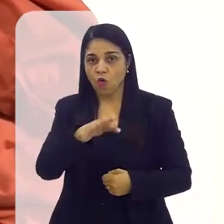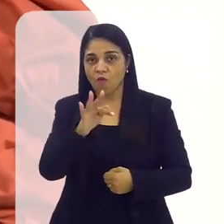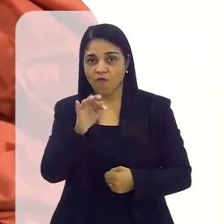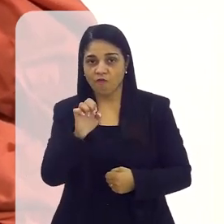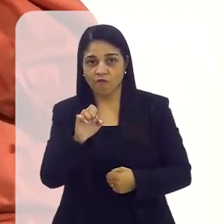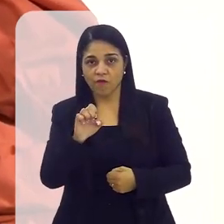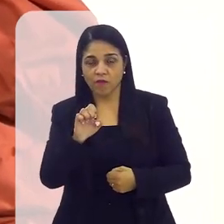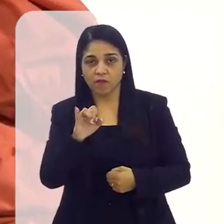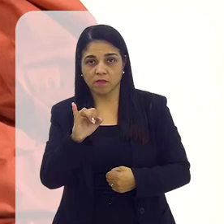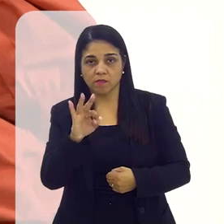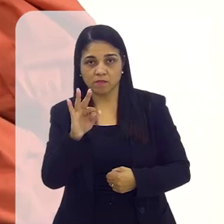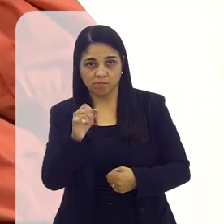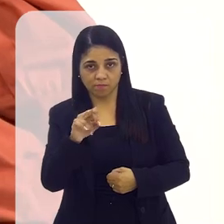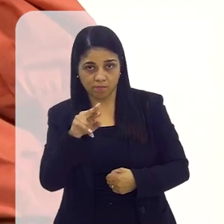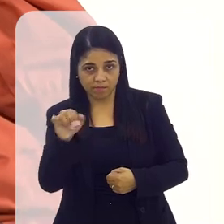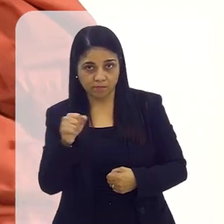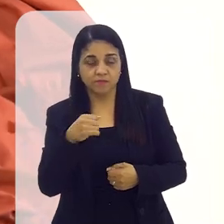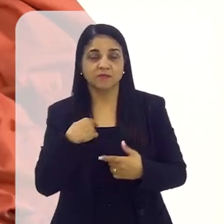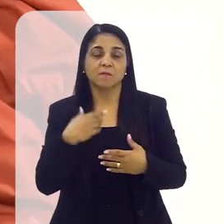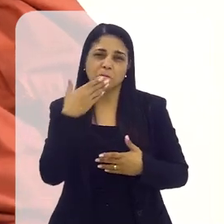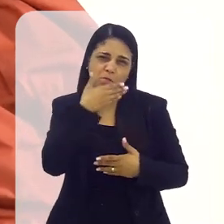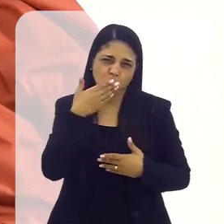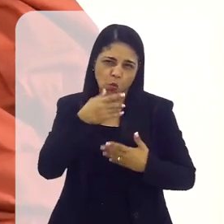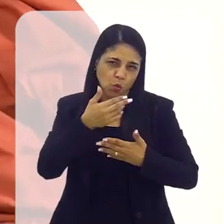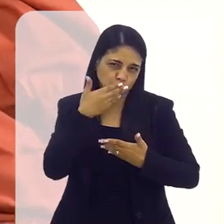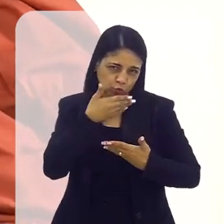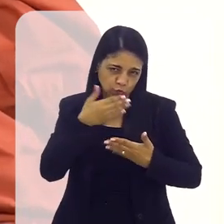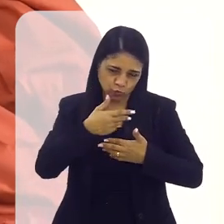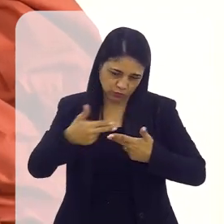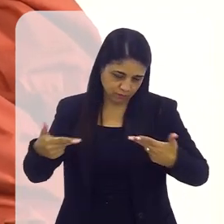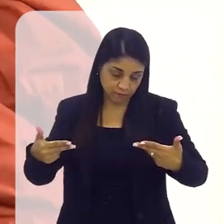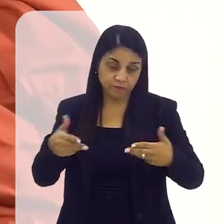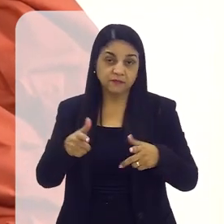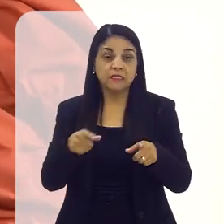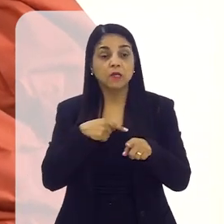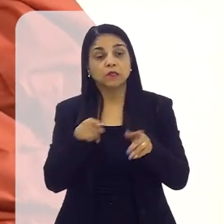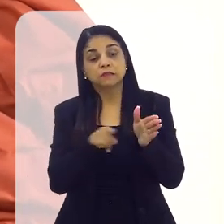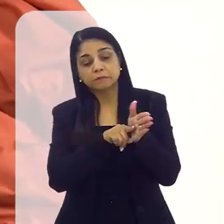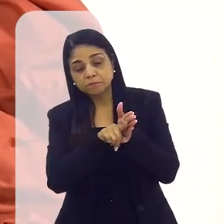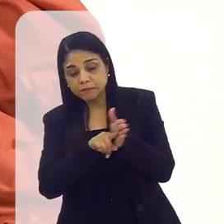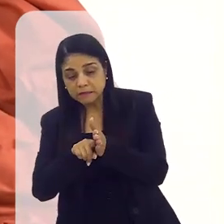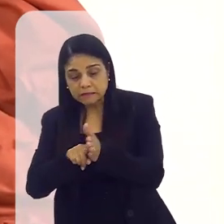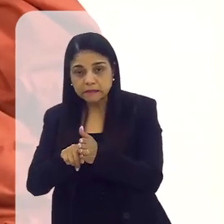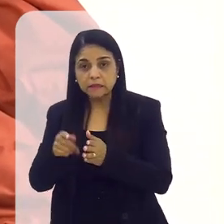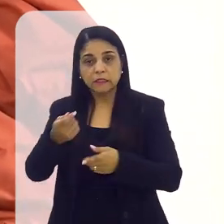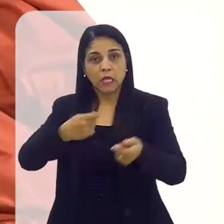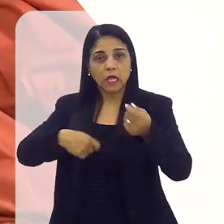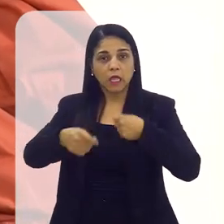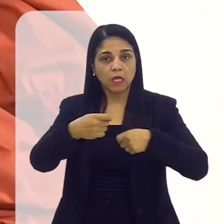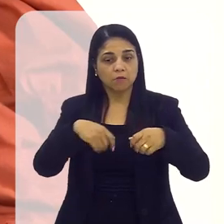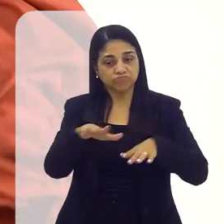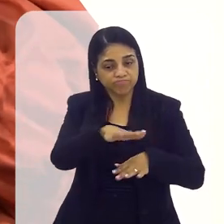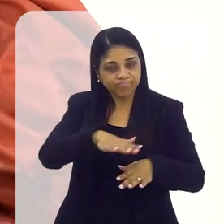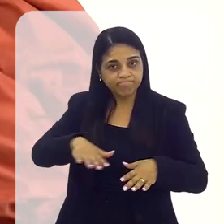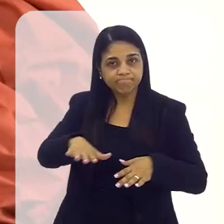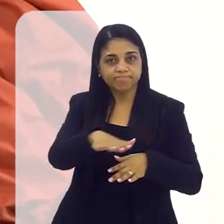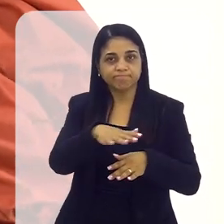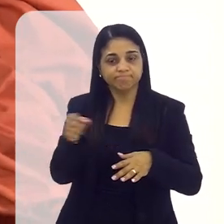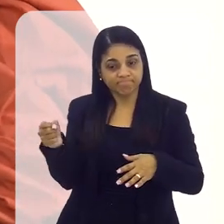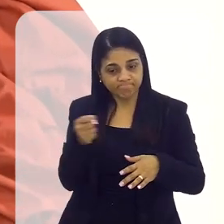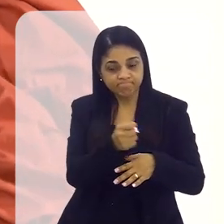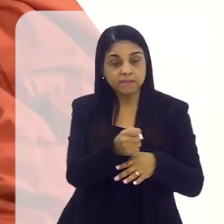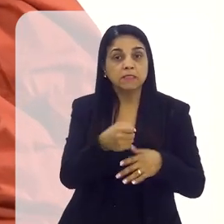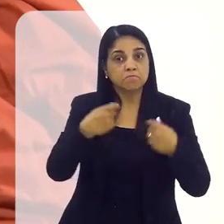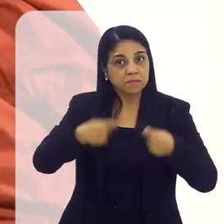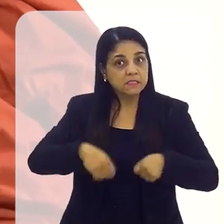E agora, a gente vem há um ano buscando ver como está o mercado, o que, que o mercado está pedindo, porque se você está dentro